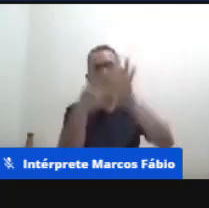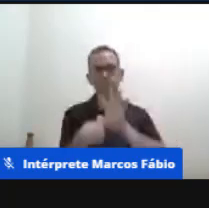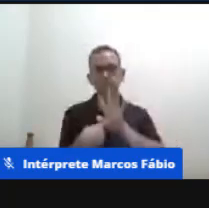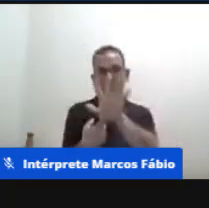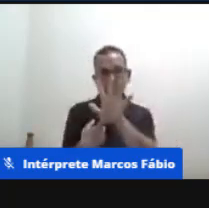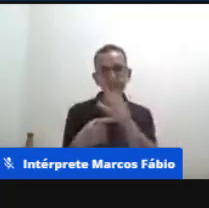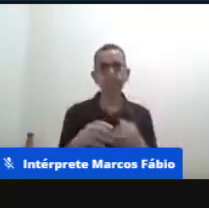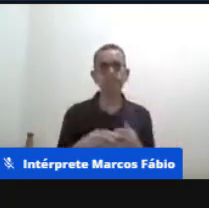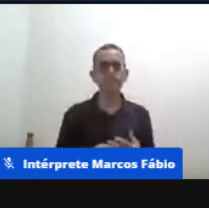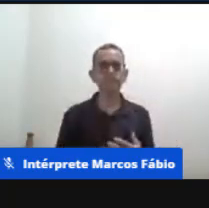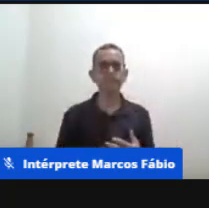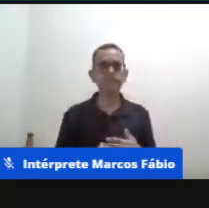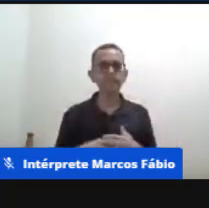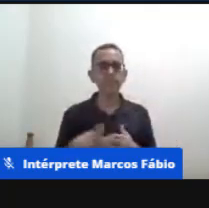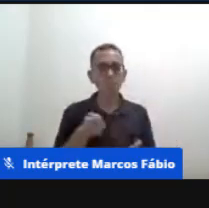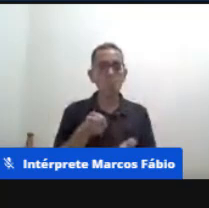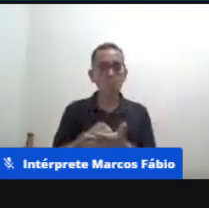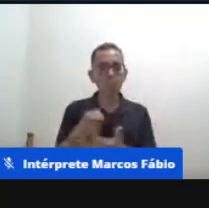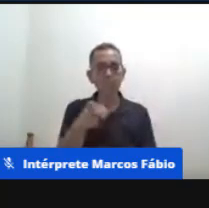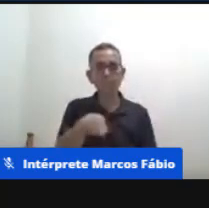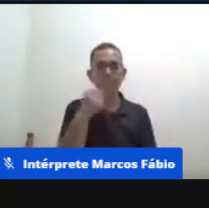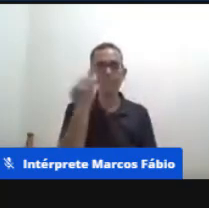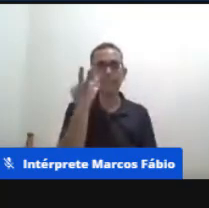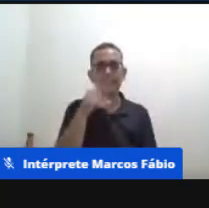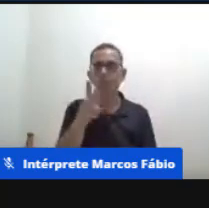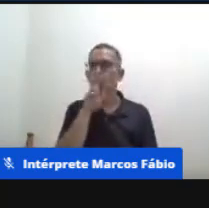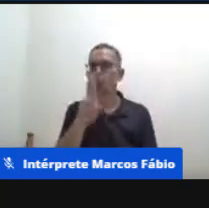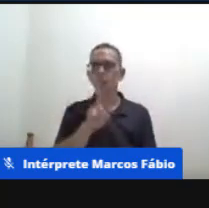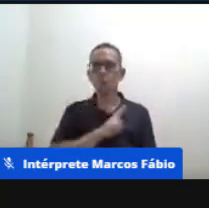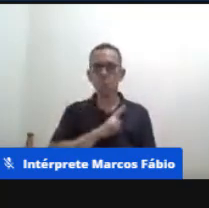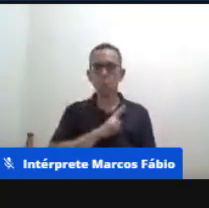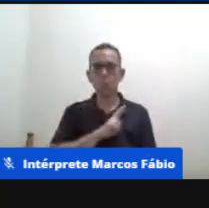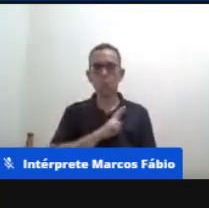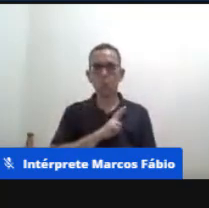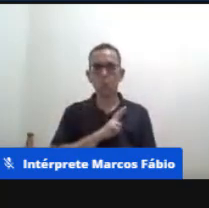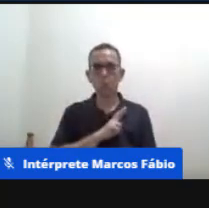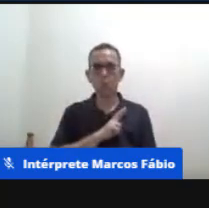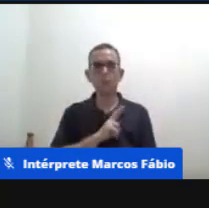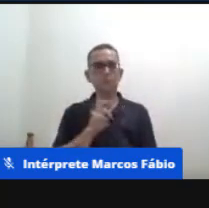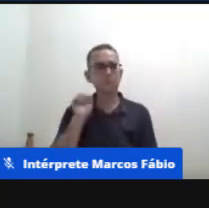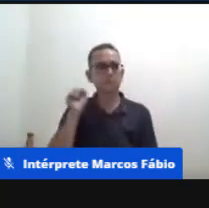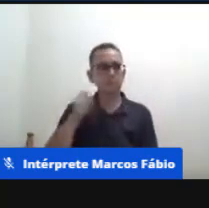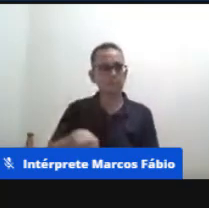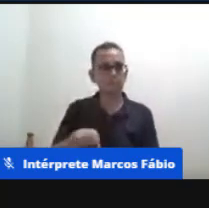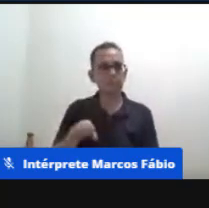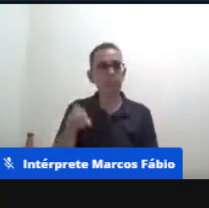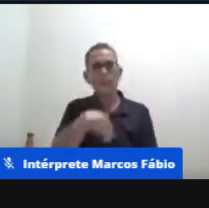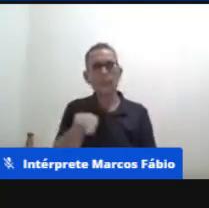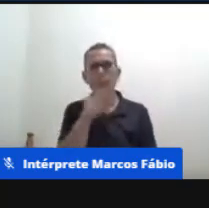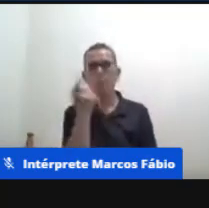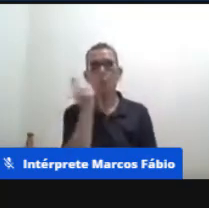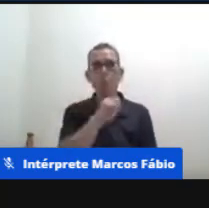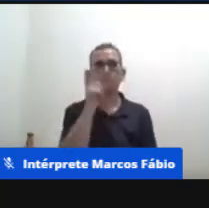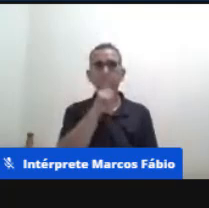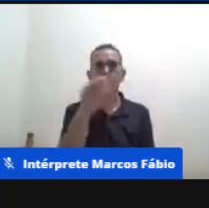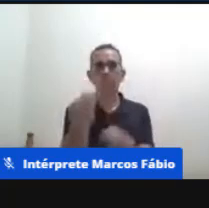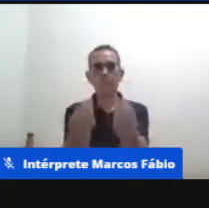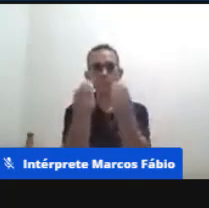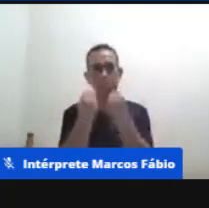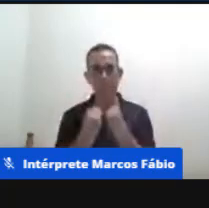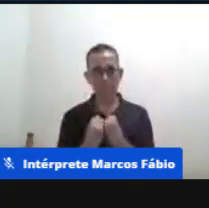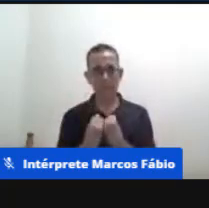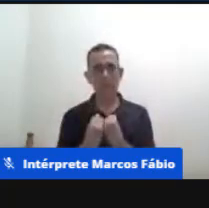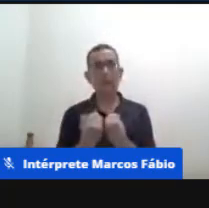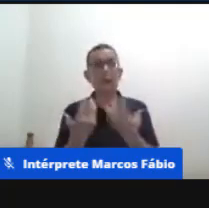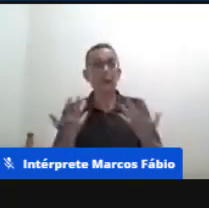as respostas aplausíveis, as respostas que elas são capazes de dar. E aí sim, gerar um